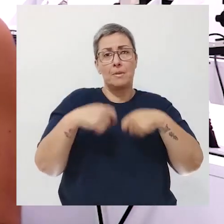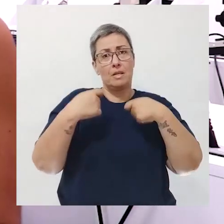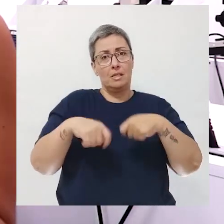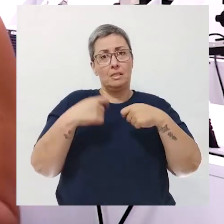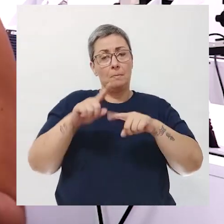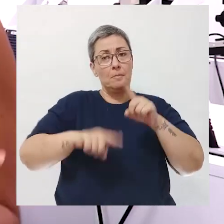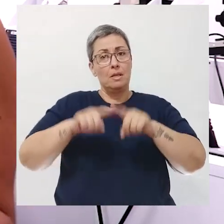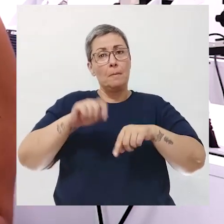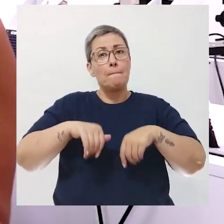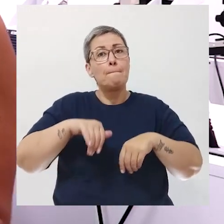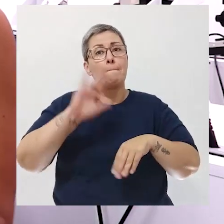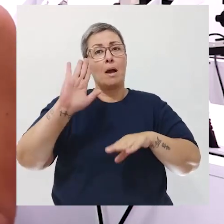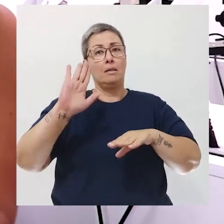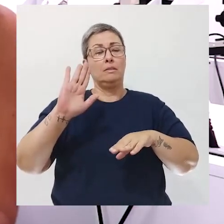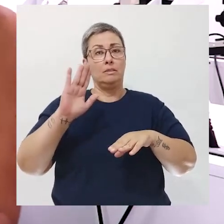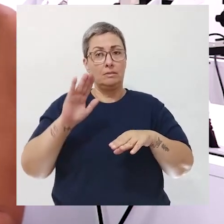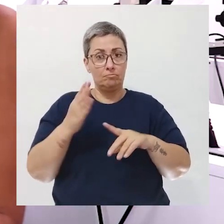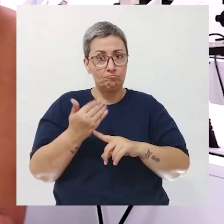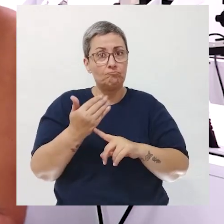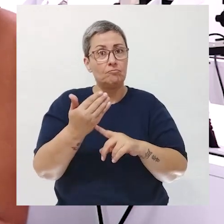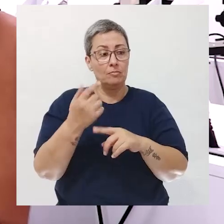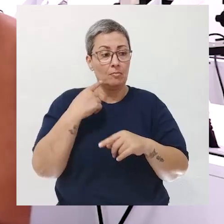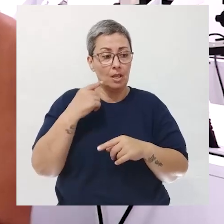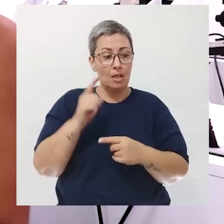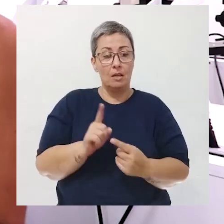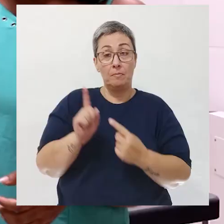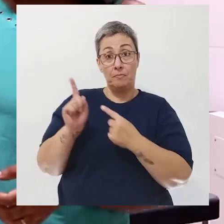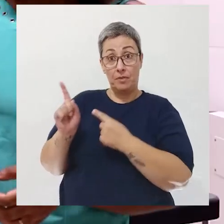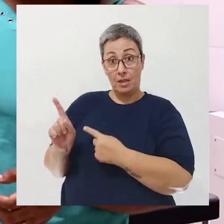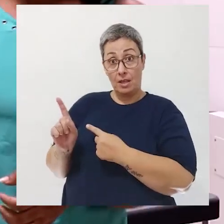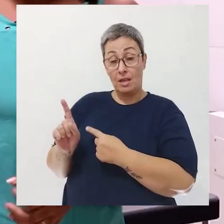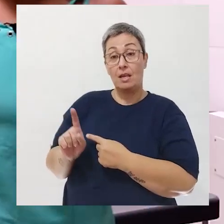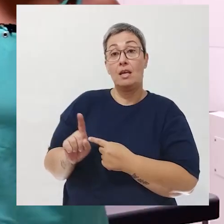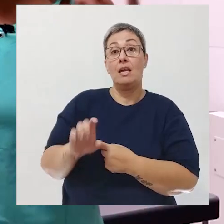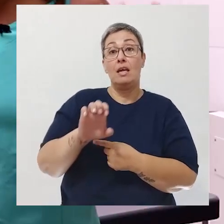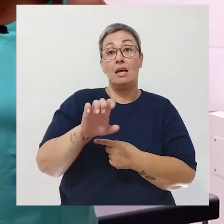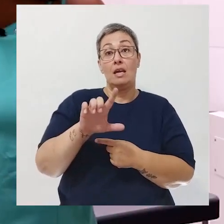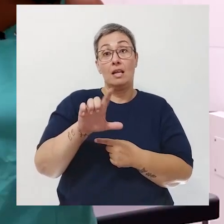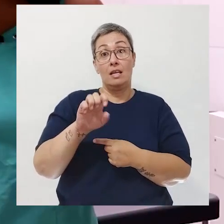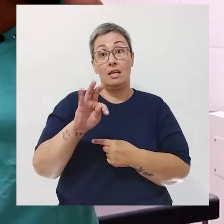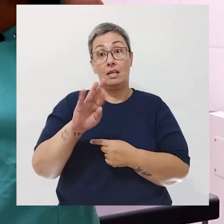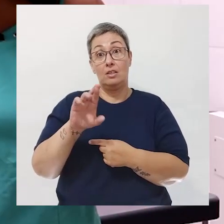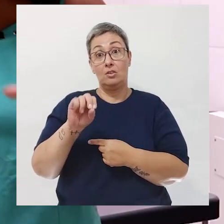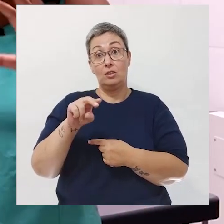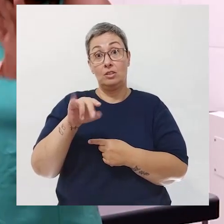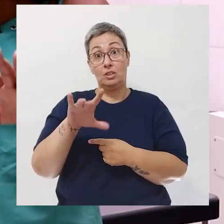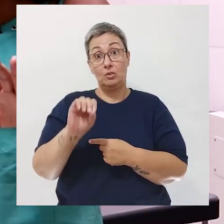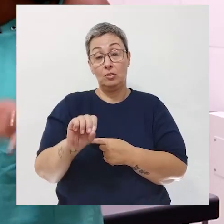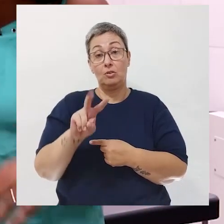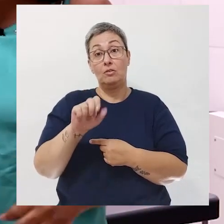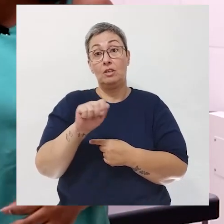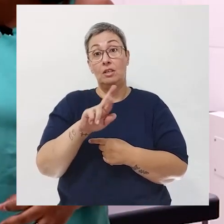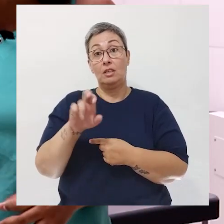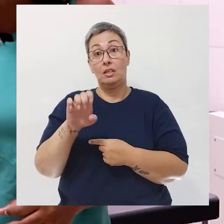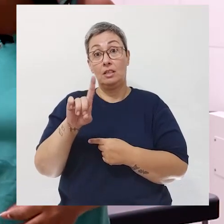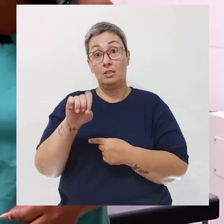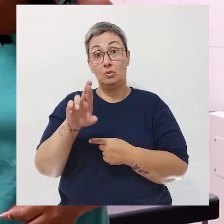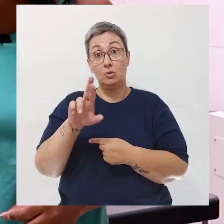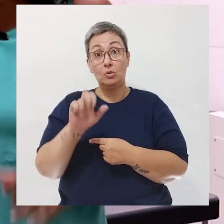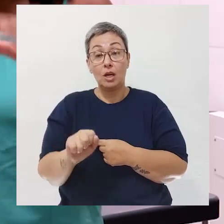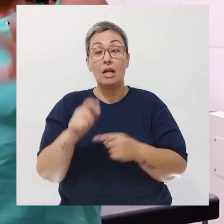aprofundado, a gente precisa então usar instrumentos mais desenvolvidos. E esse aqui é o microscópio eletrônico de varredura mais avançado, de